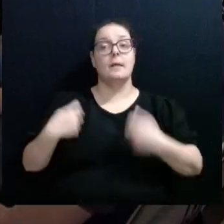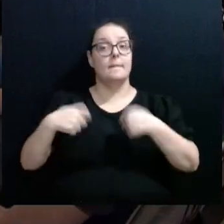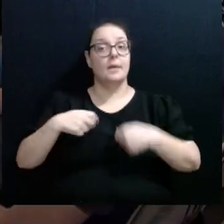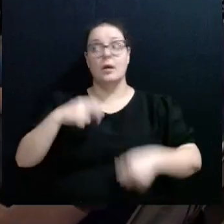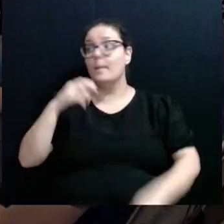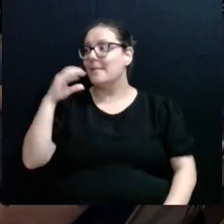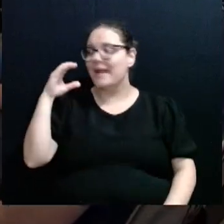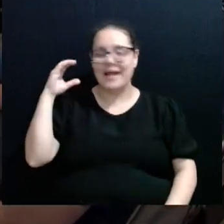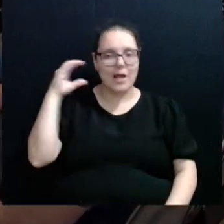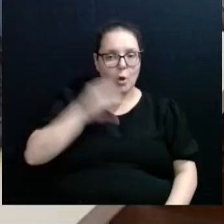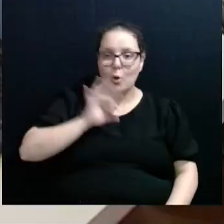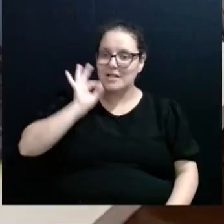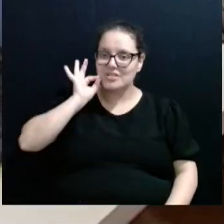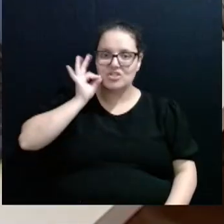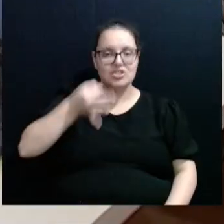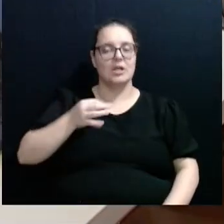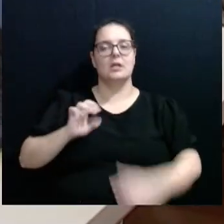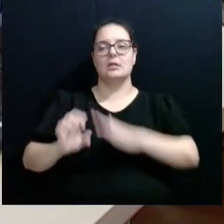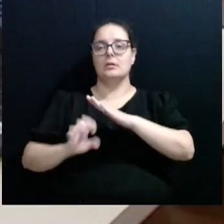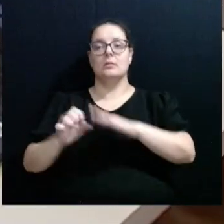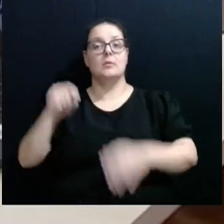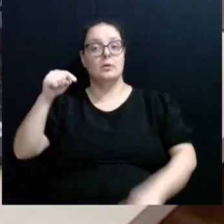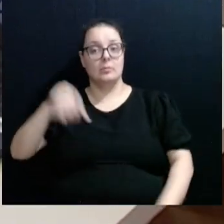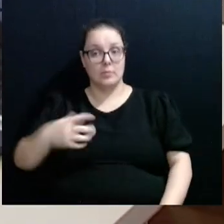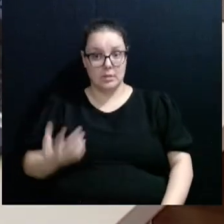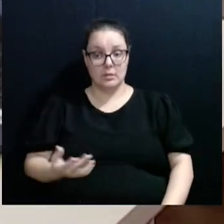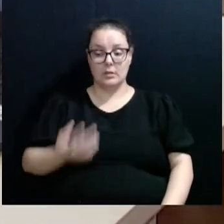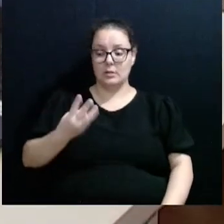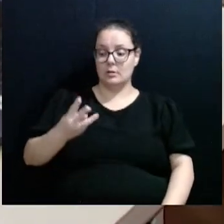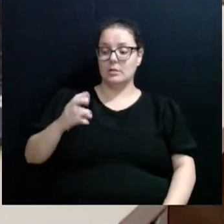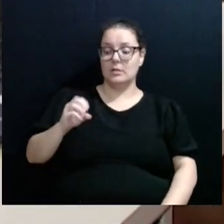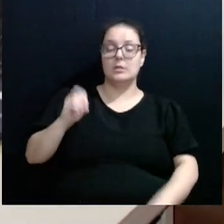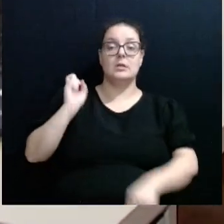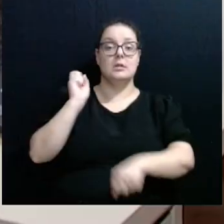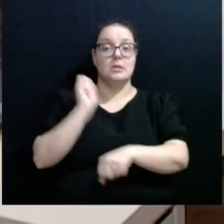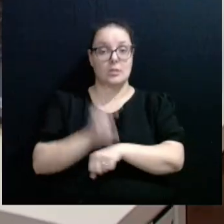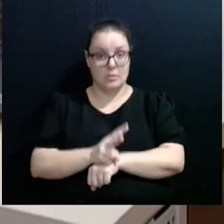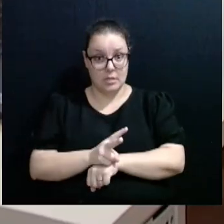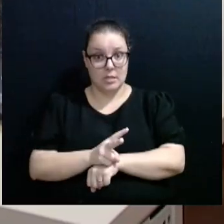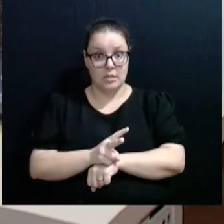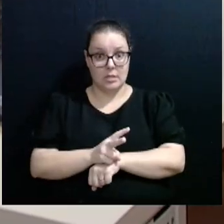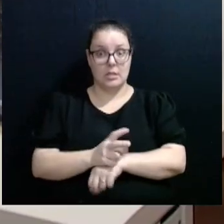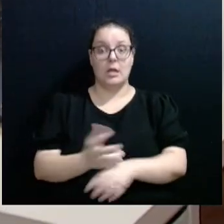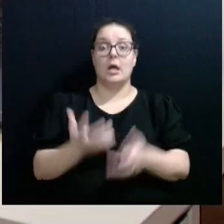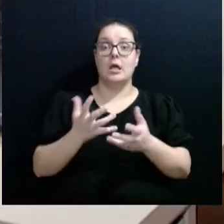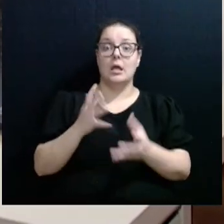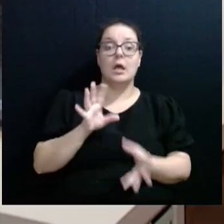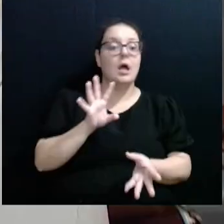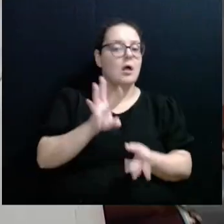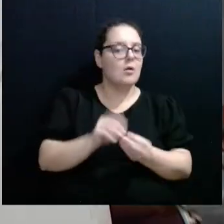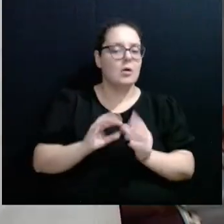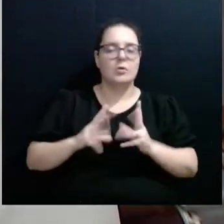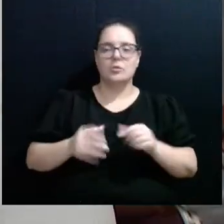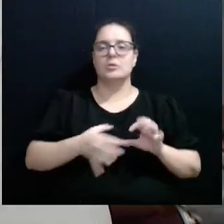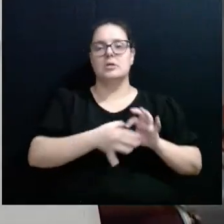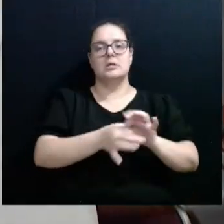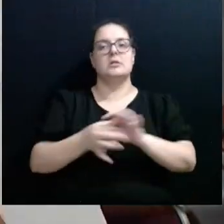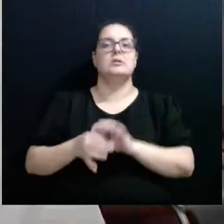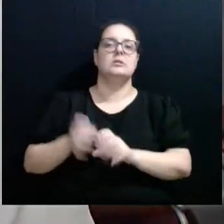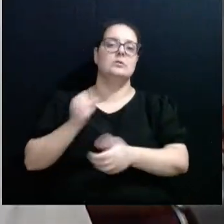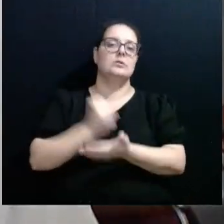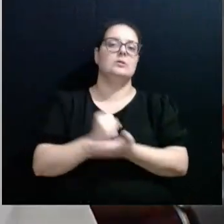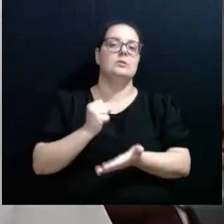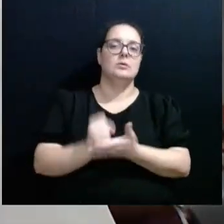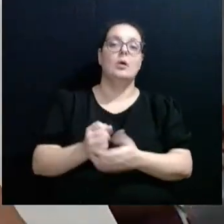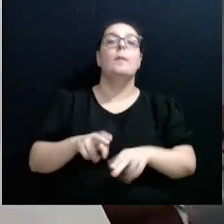né? Tem uma empresa que está aqui com 300 vagas e ela quer fechar todo esse ciclo aí da contratação, por isso